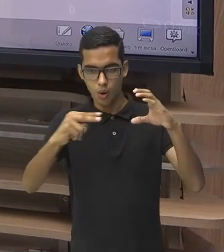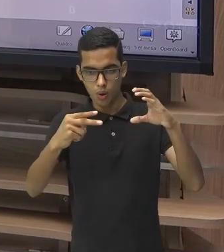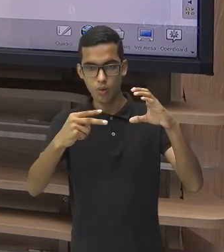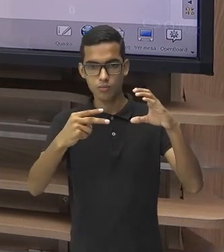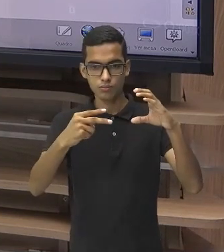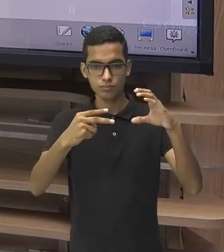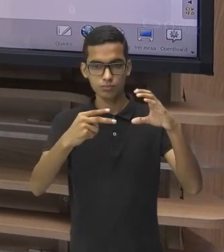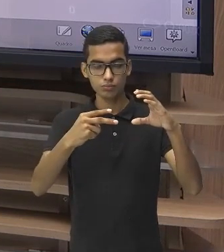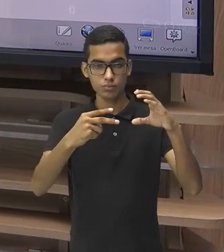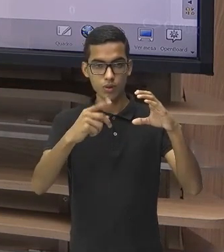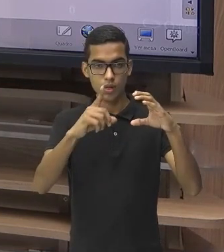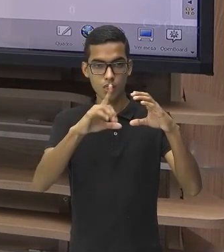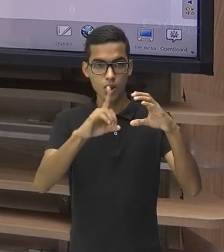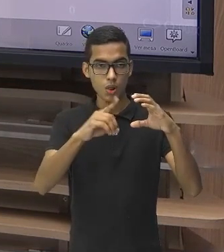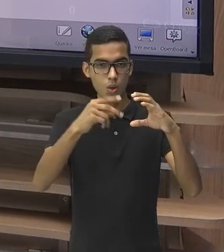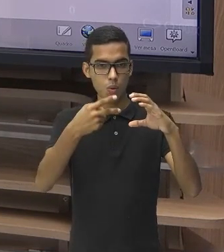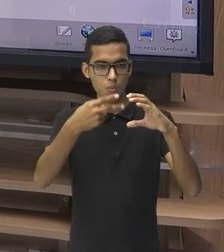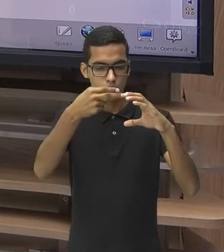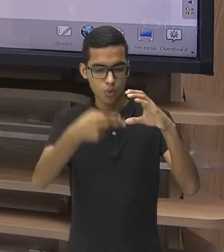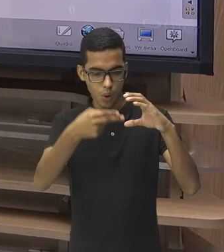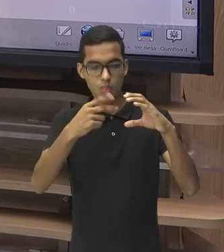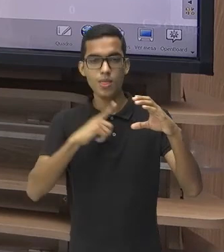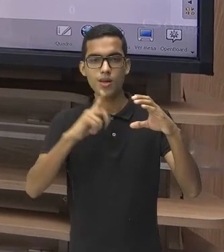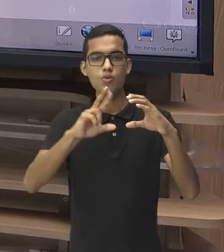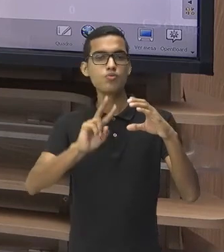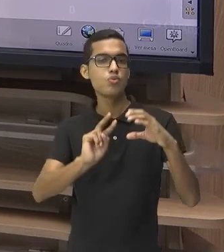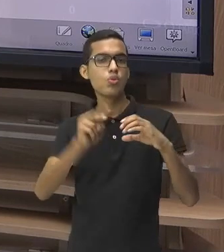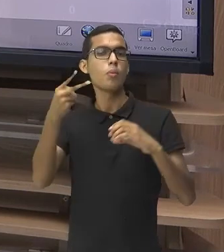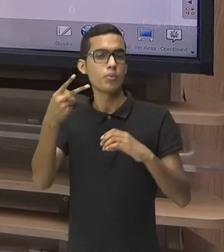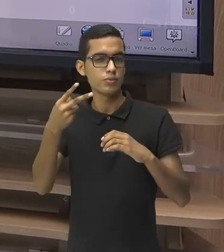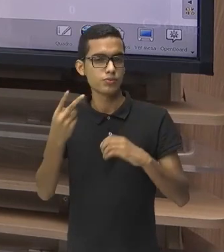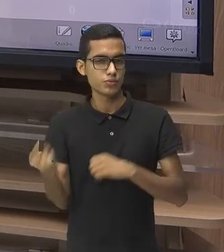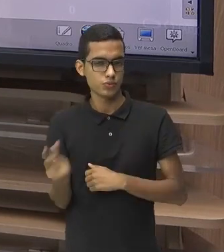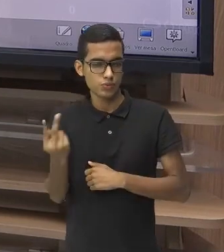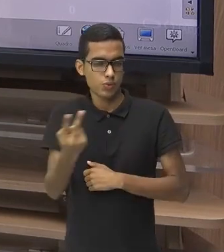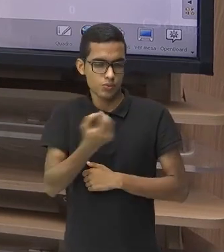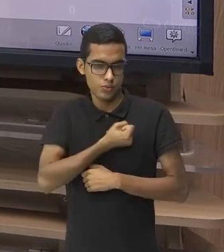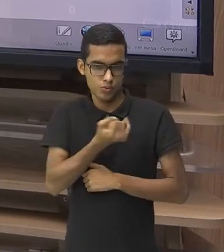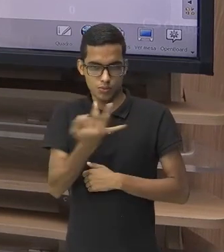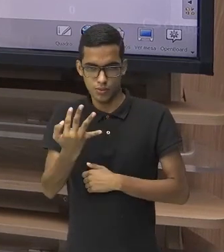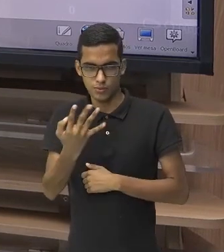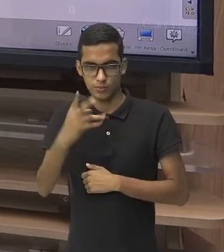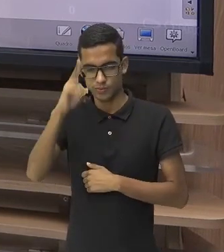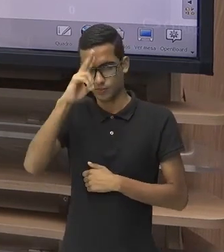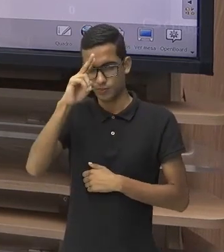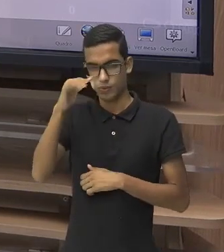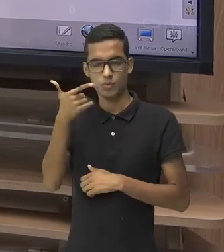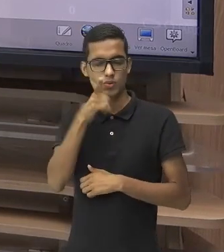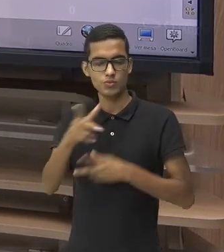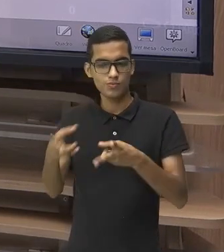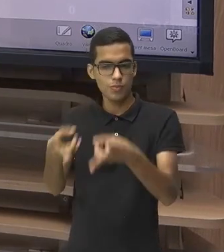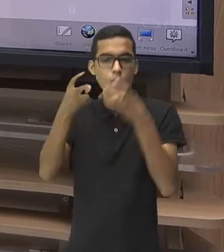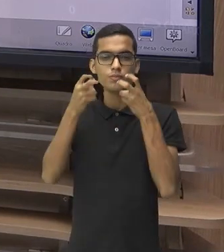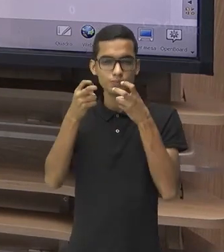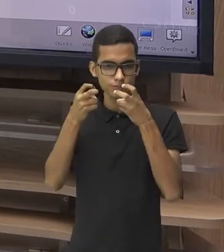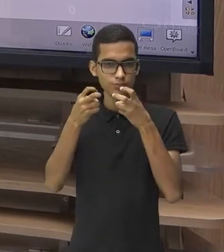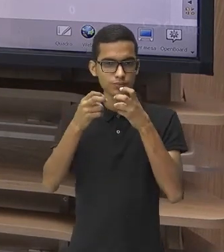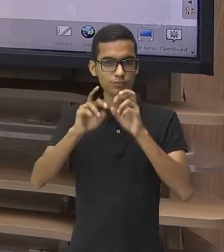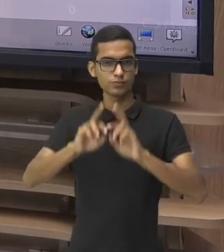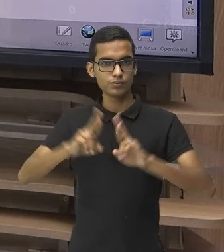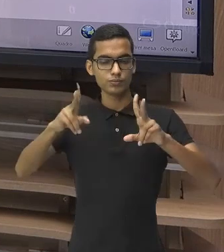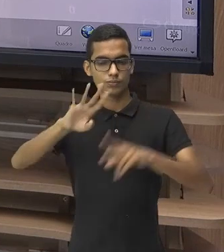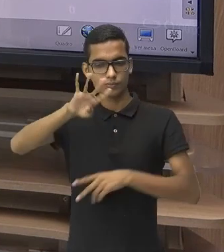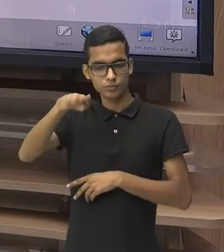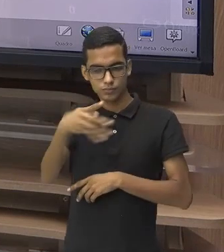haploide tem a metade e a célula diploide tem o dobro, tá? Por isso que a gente conseguiu observar aí essa diferença da tabela,